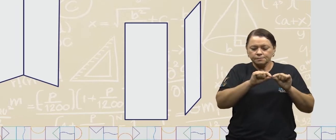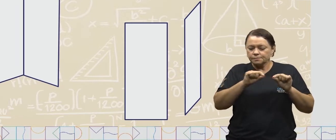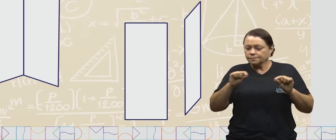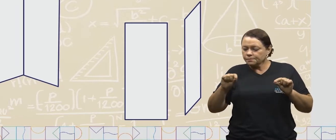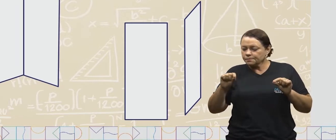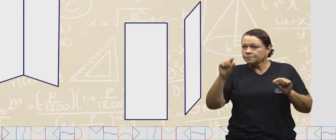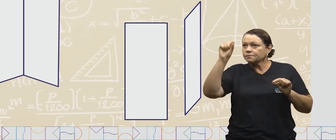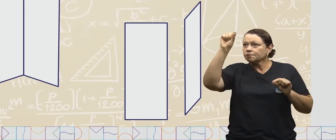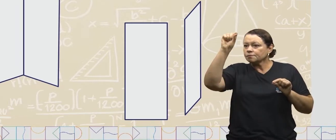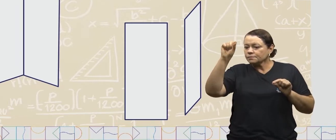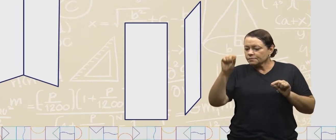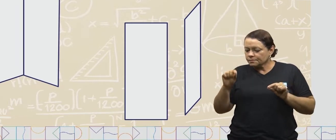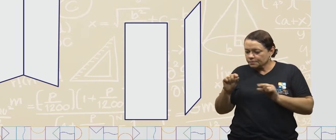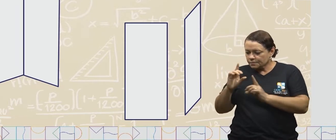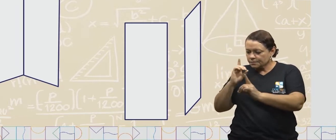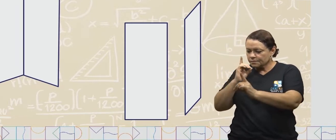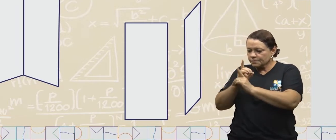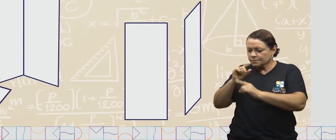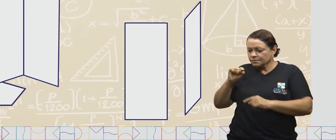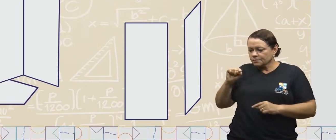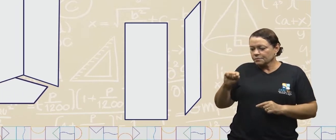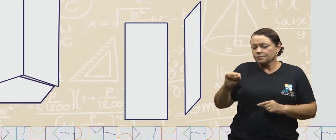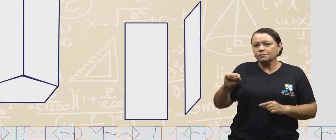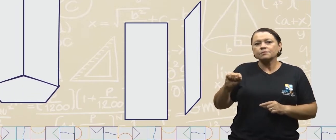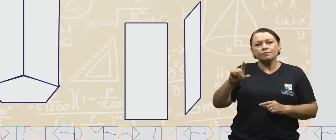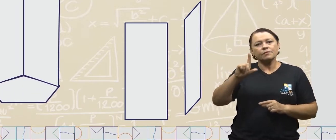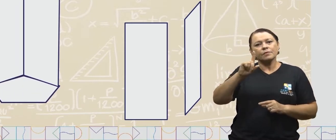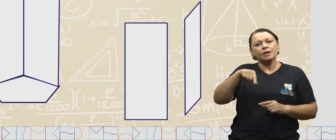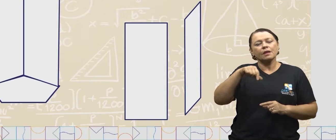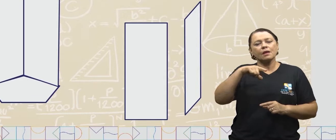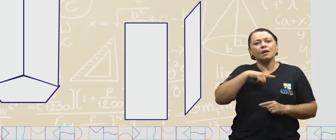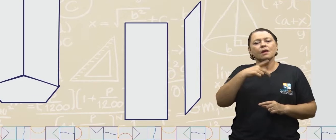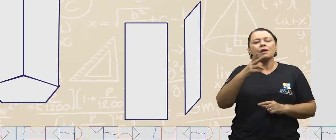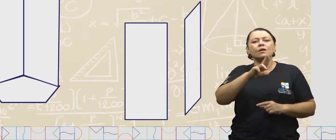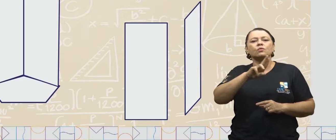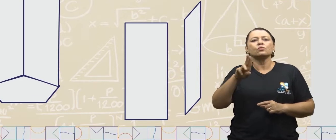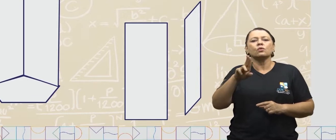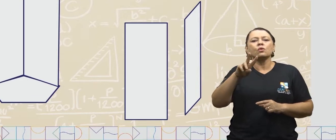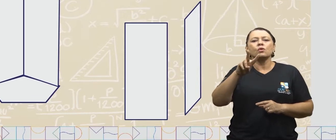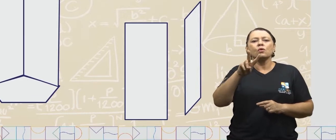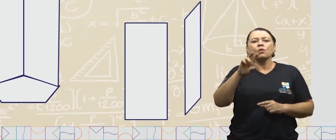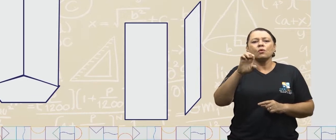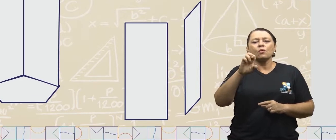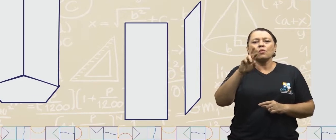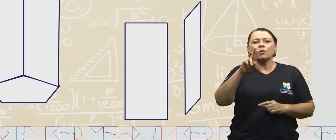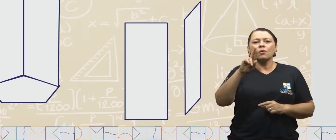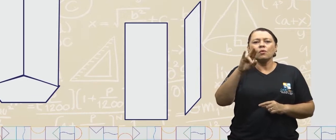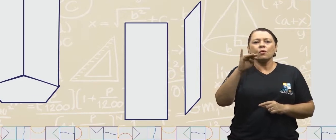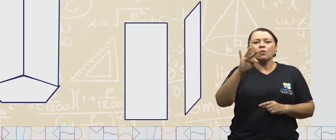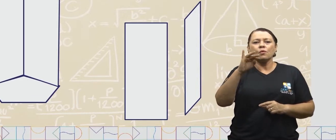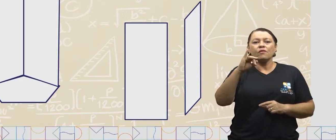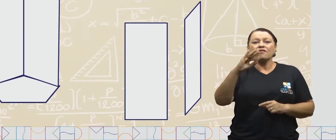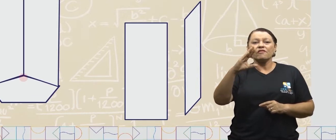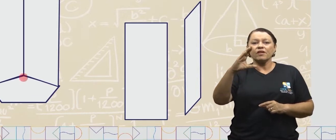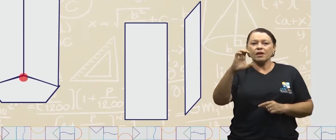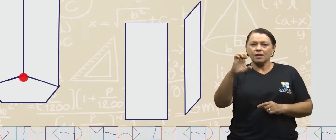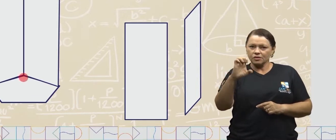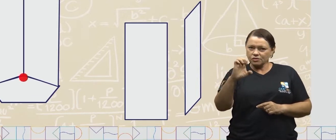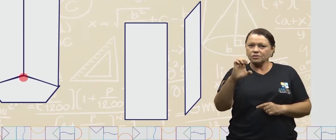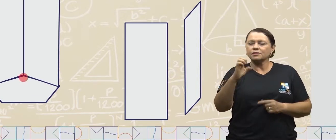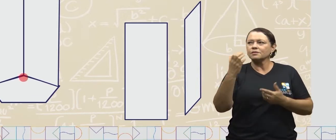ou mais se encontram, elas criam o que nós chamamos aí, nesse pontinho vermelho,